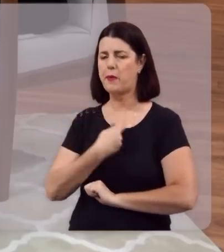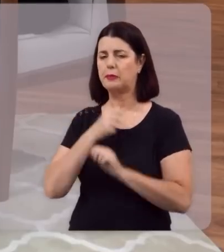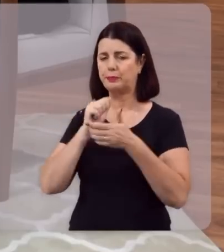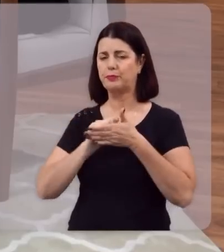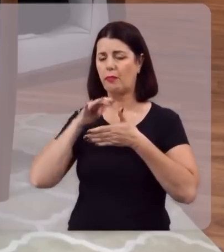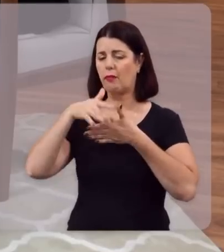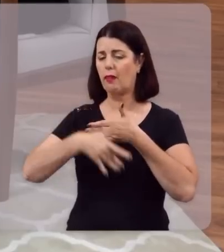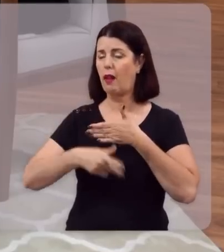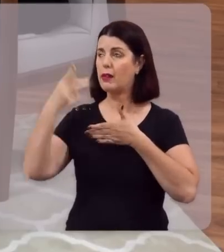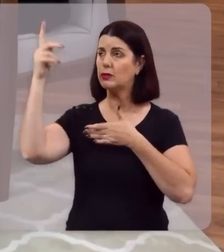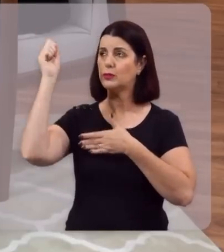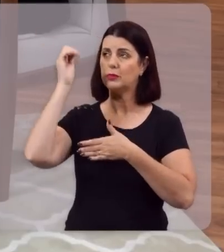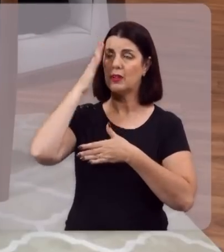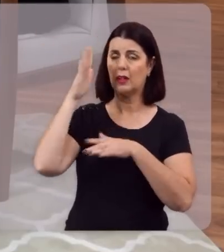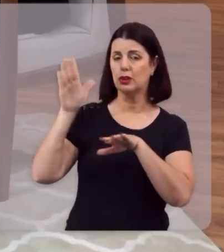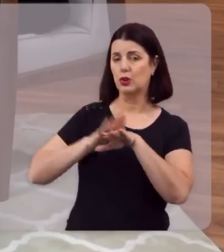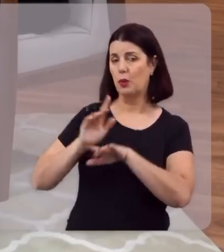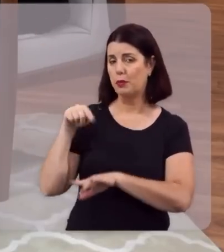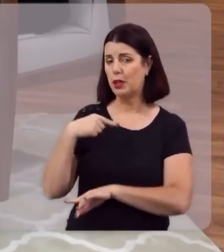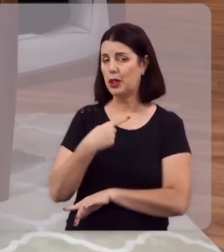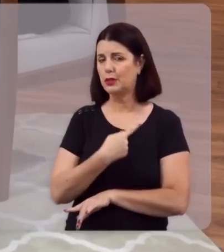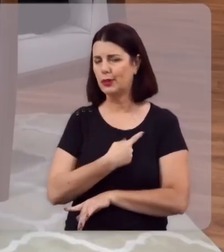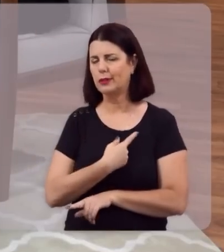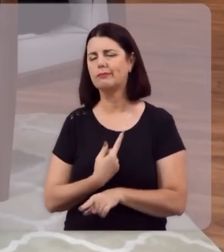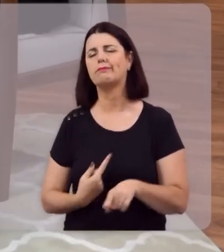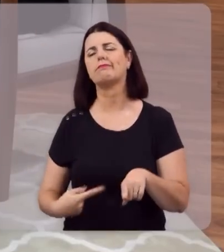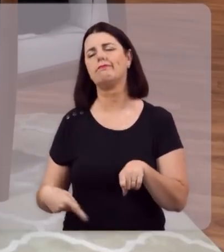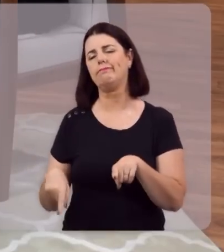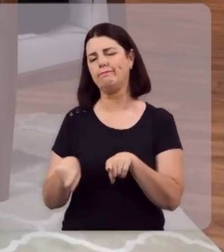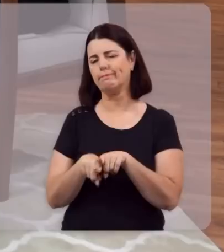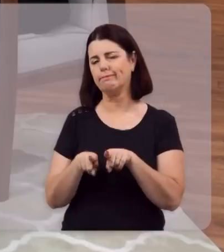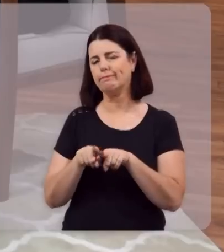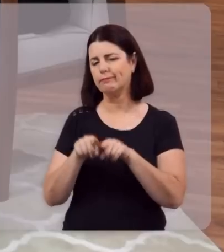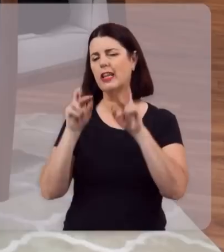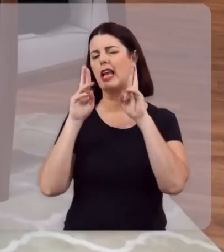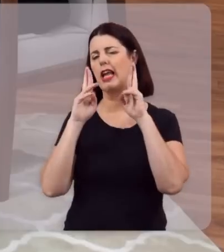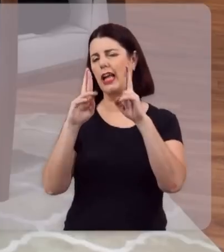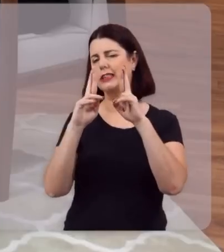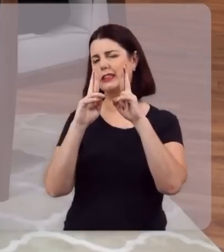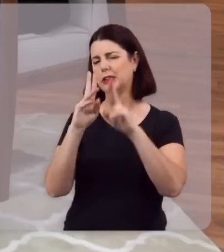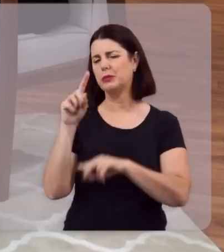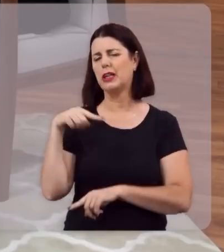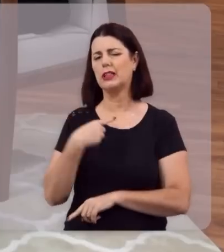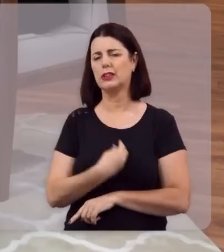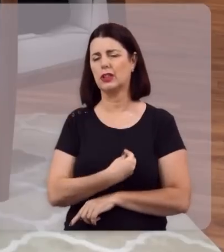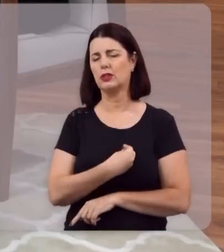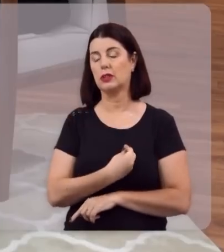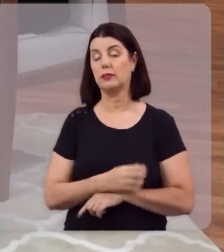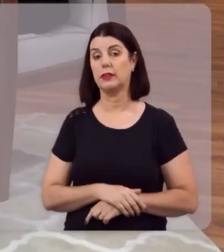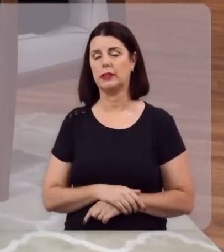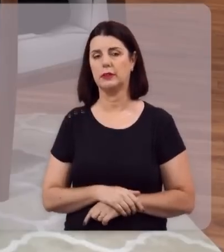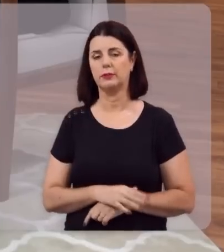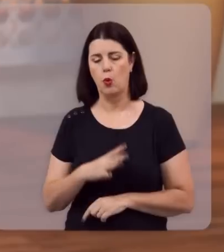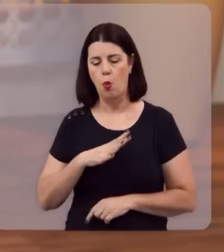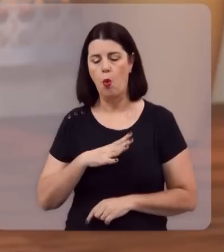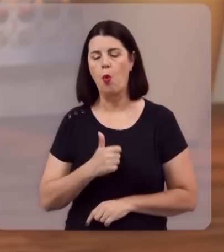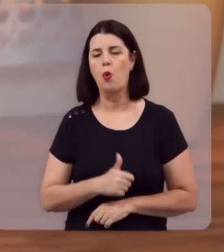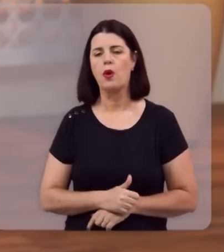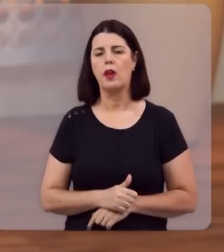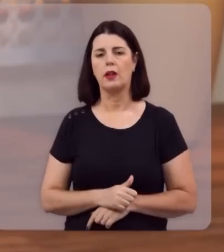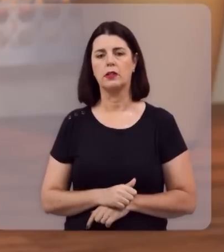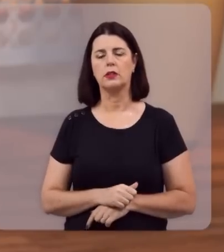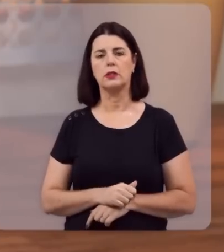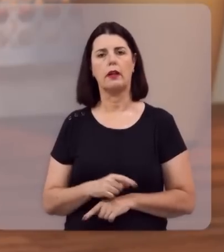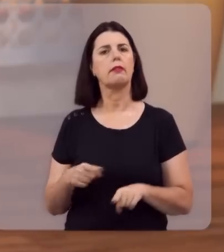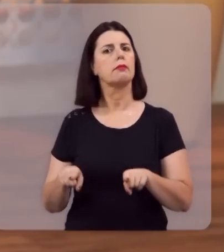de derramar a sua graça sobre nós isso sim gera muita esperança e muito encorajamento não deixa